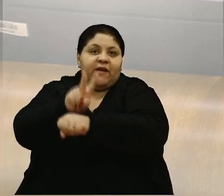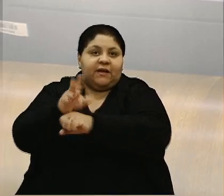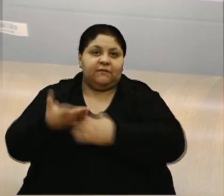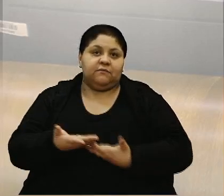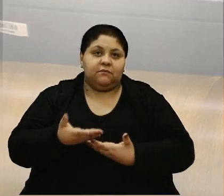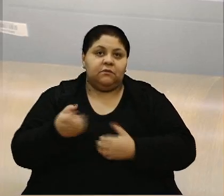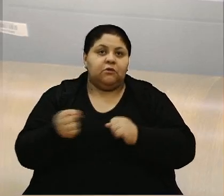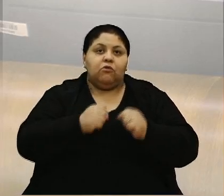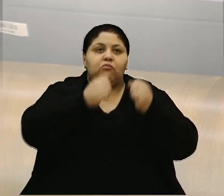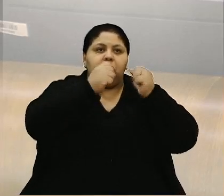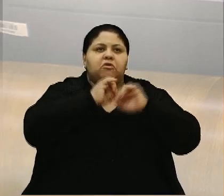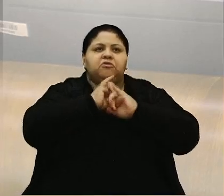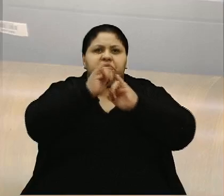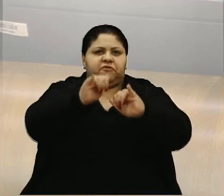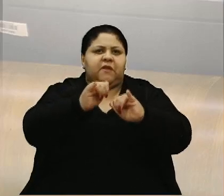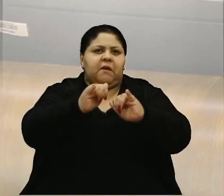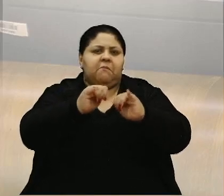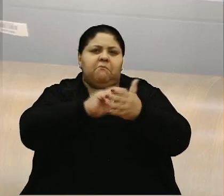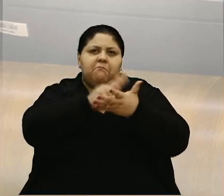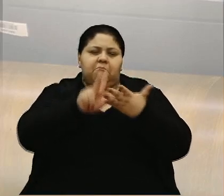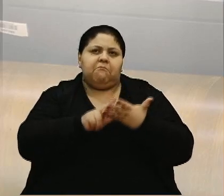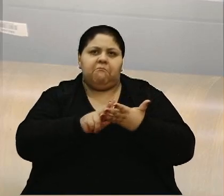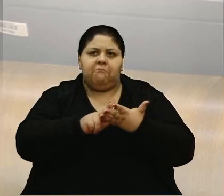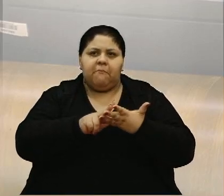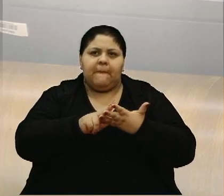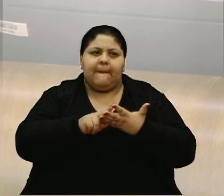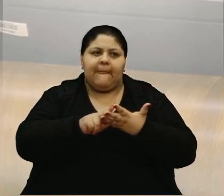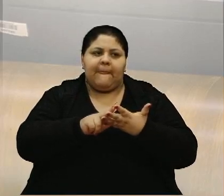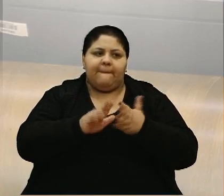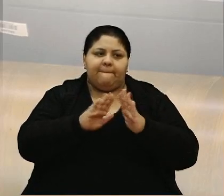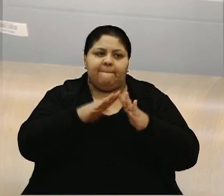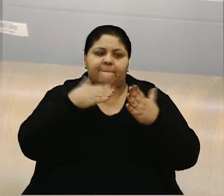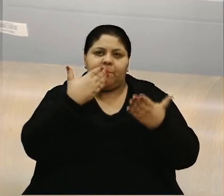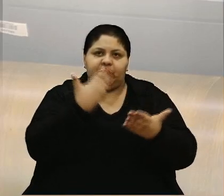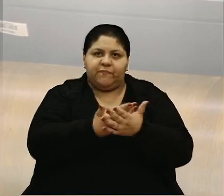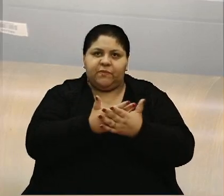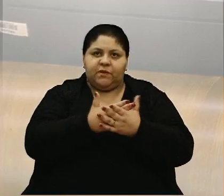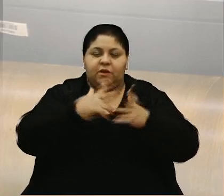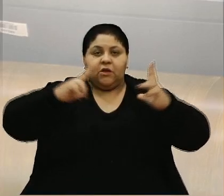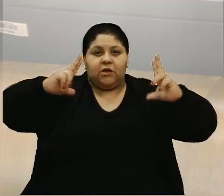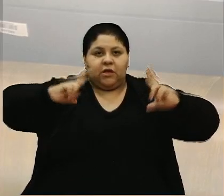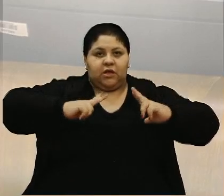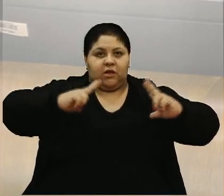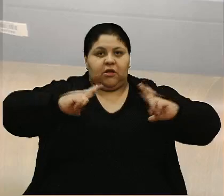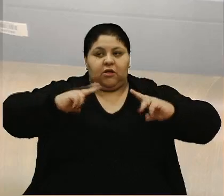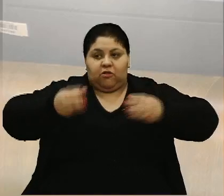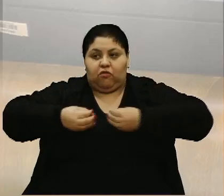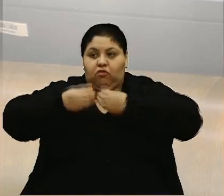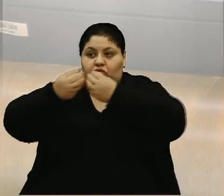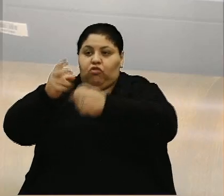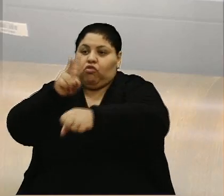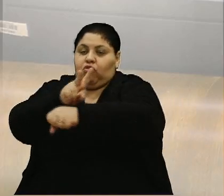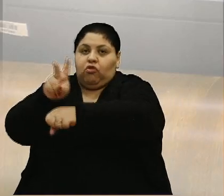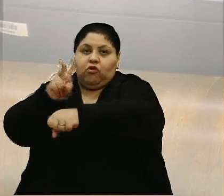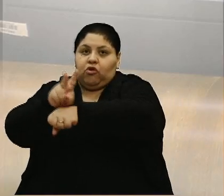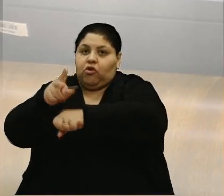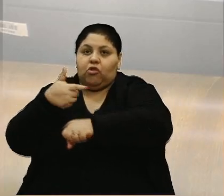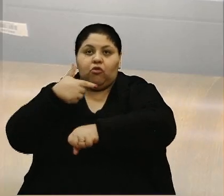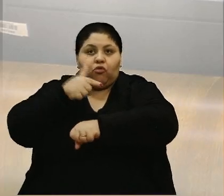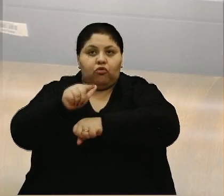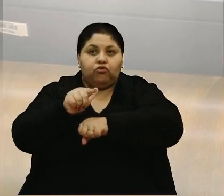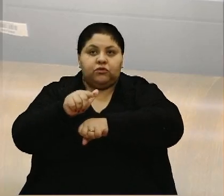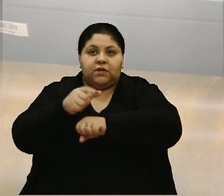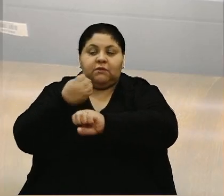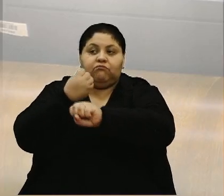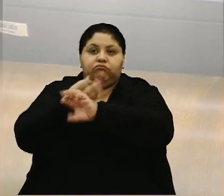posso relatar diversas aqui escolas privadas que estão oferecendo vagas e não estão sendo contempladas pela